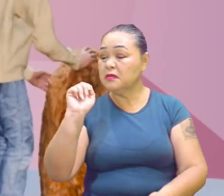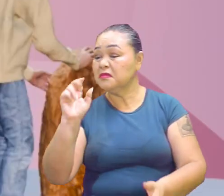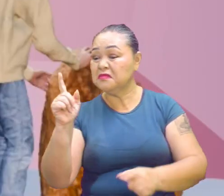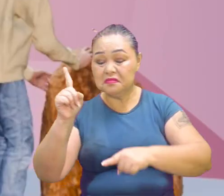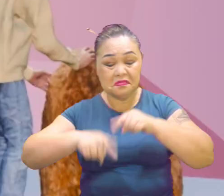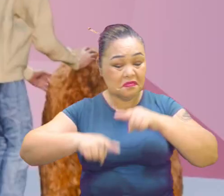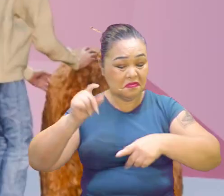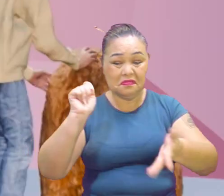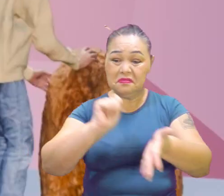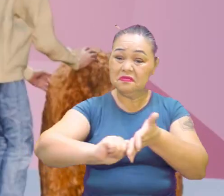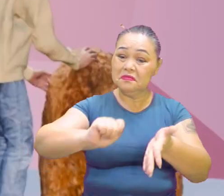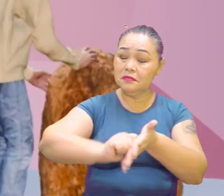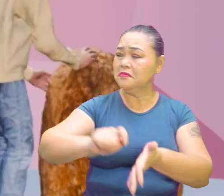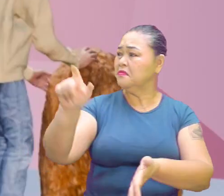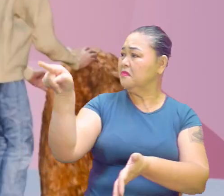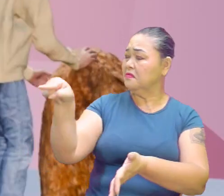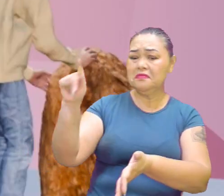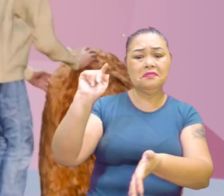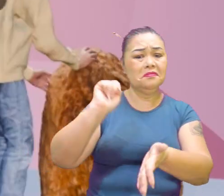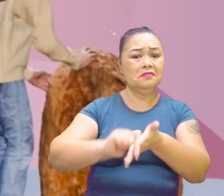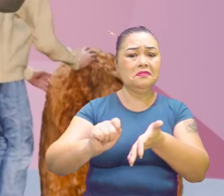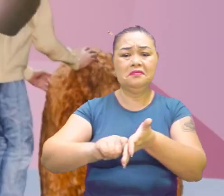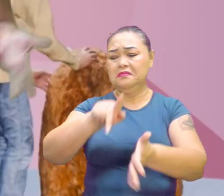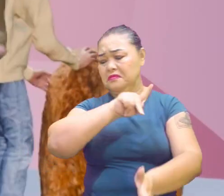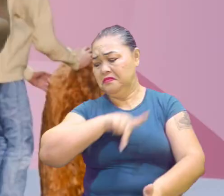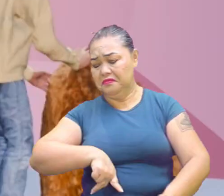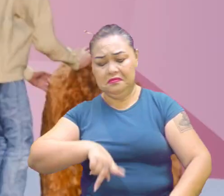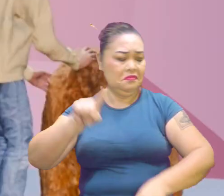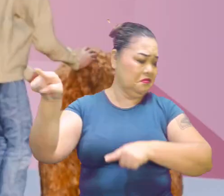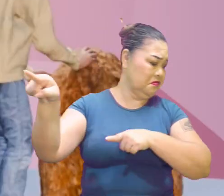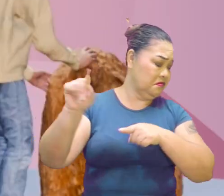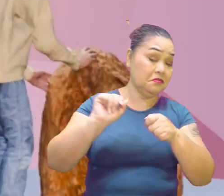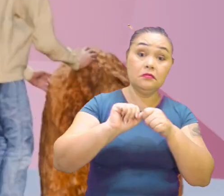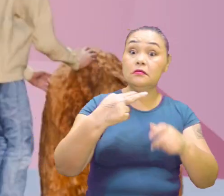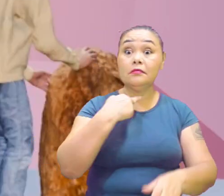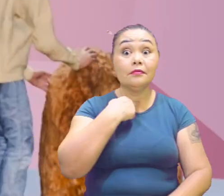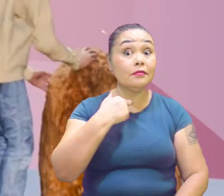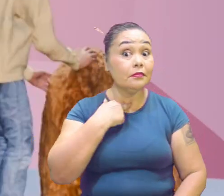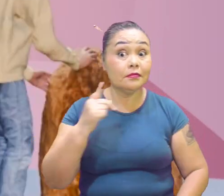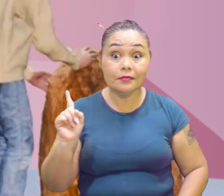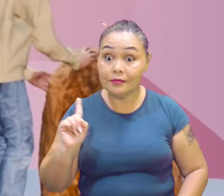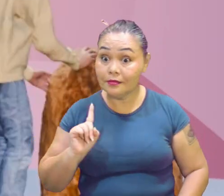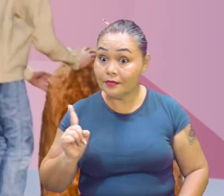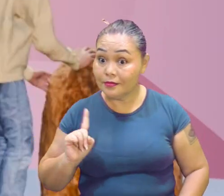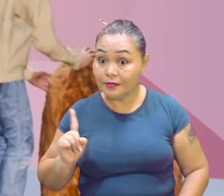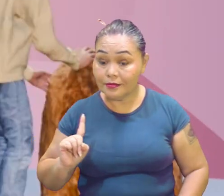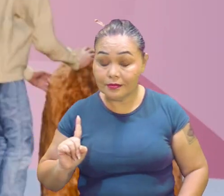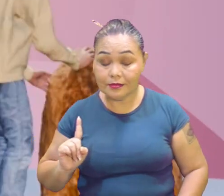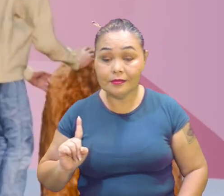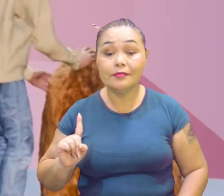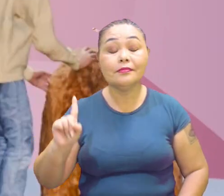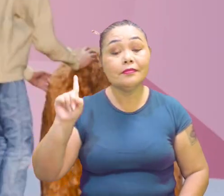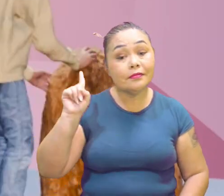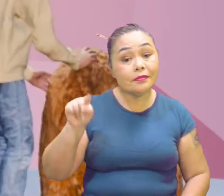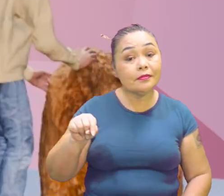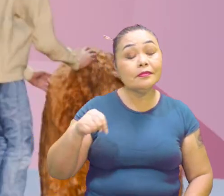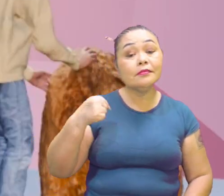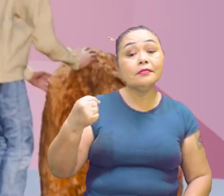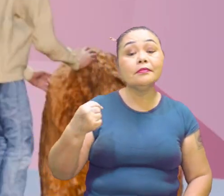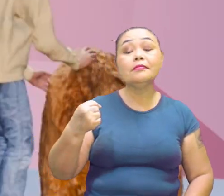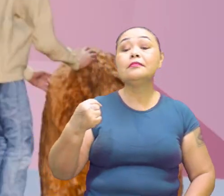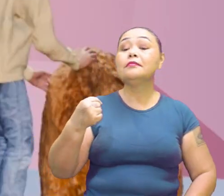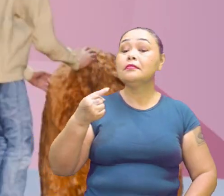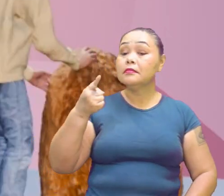xingar. O fulano de tal, o presidente isso ou aquilo. Não pode fazer isso. Isso aí é